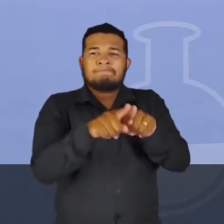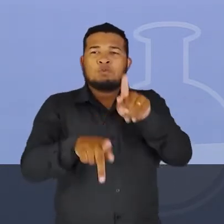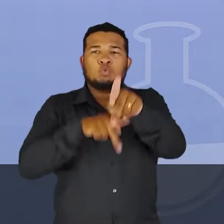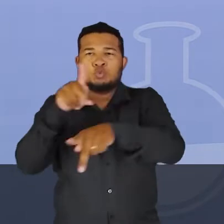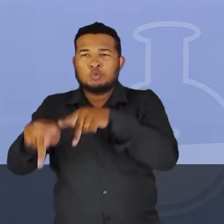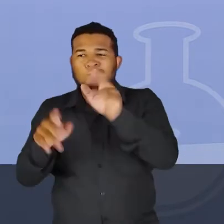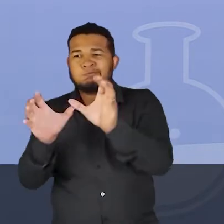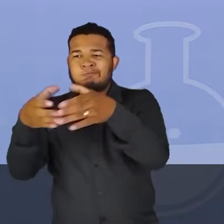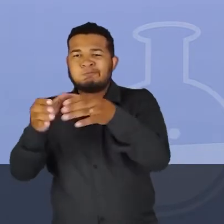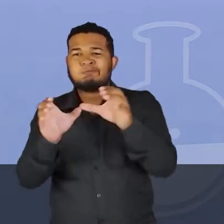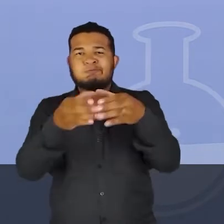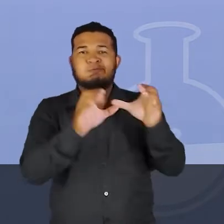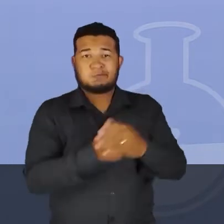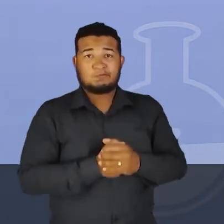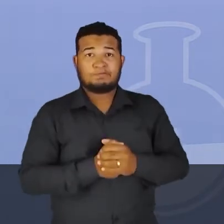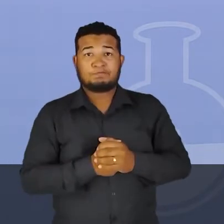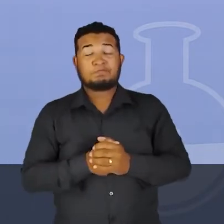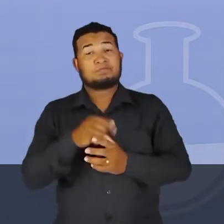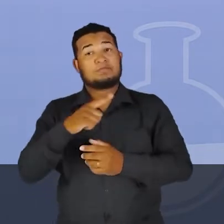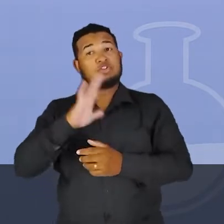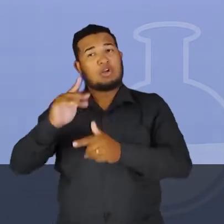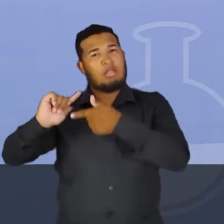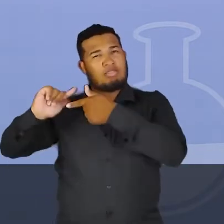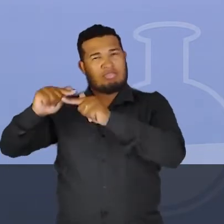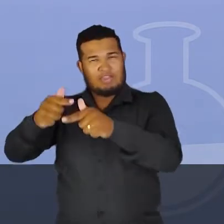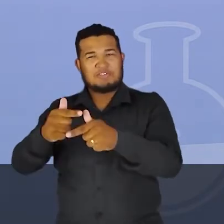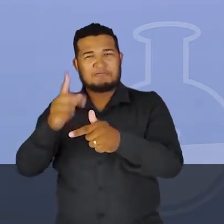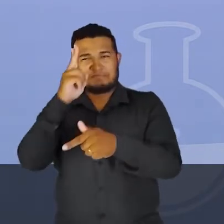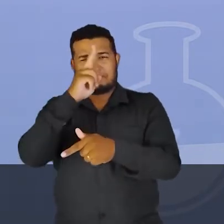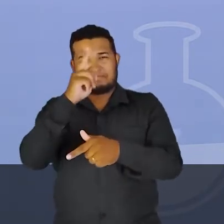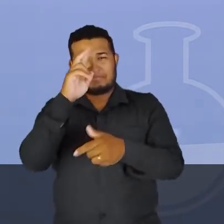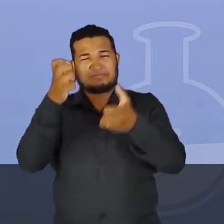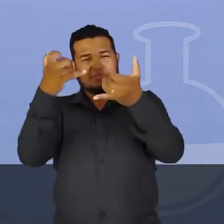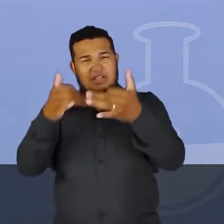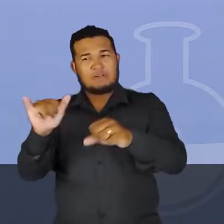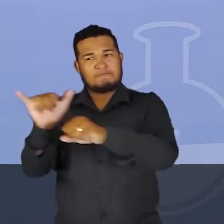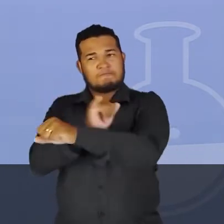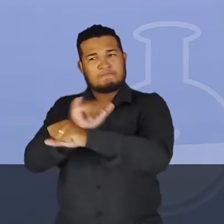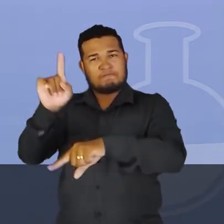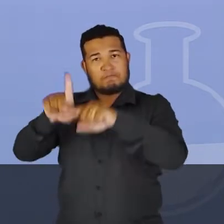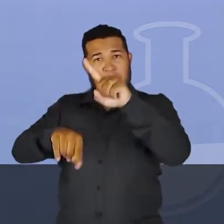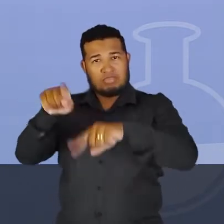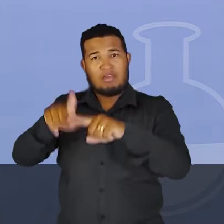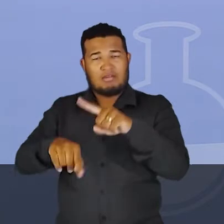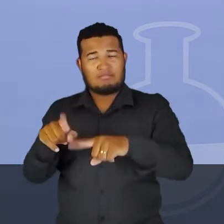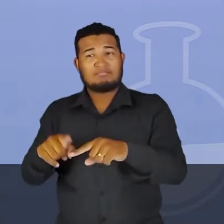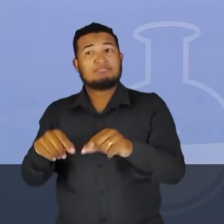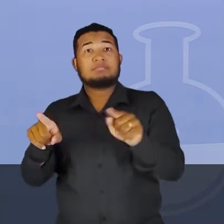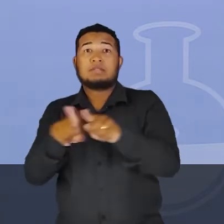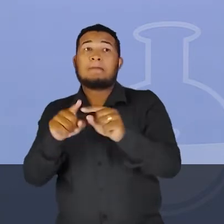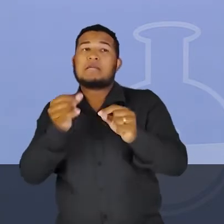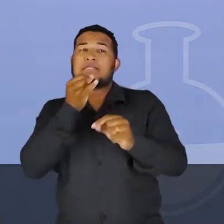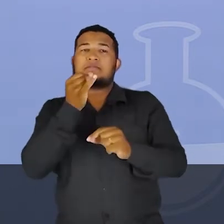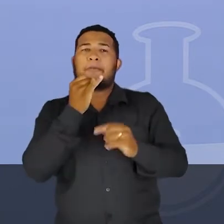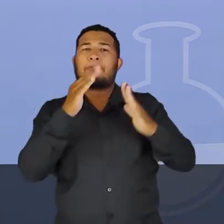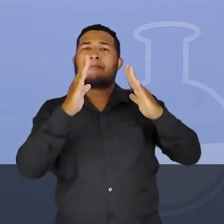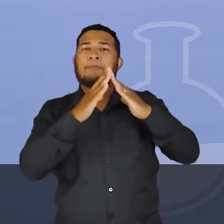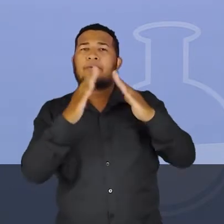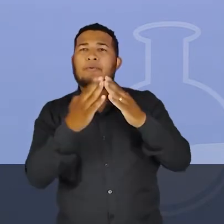Esses movimentos tradicionais, que a gente falou das condições materiais, também lutaram por questões de